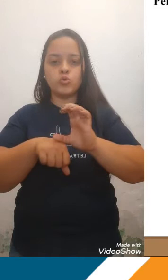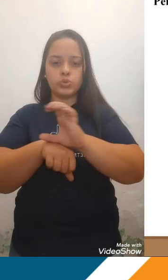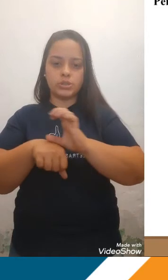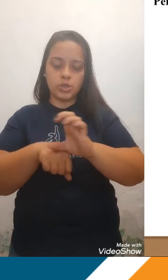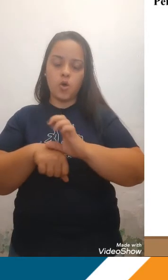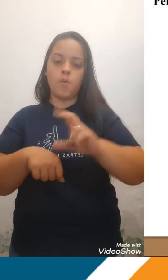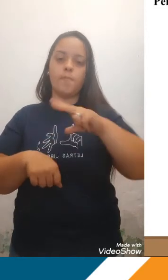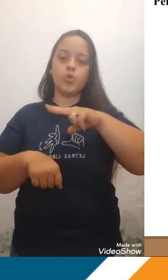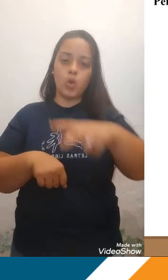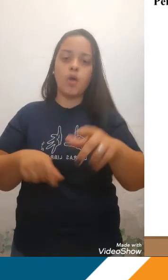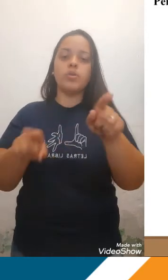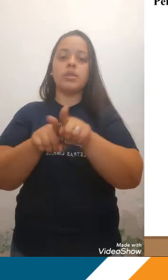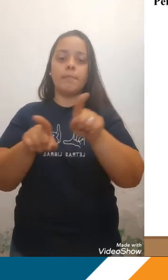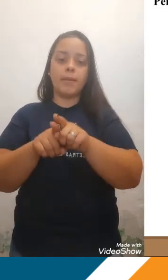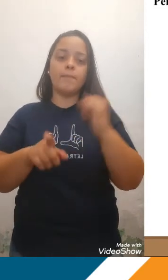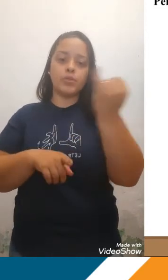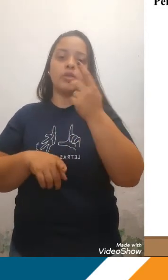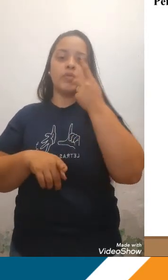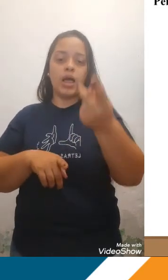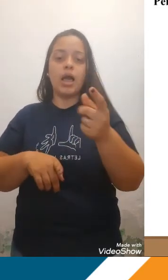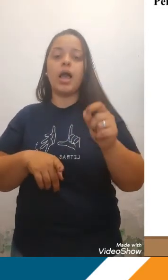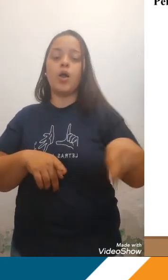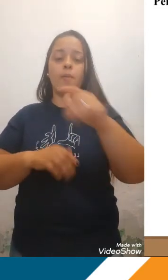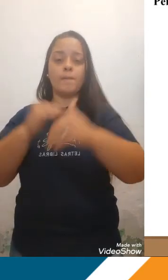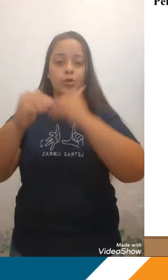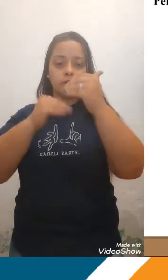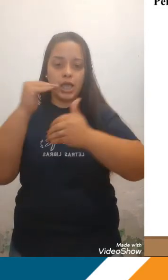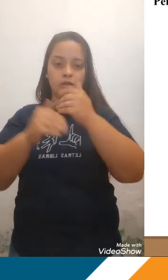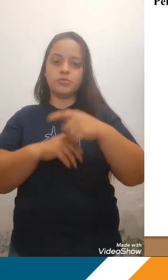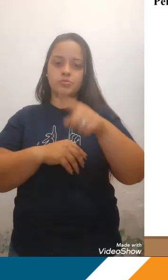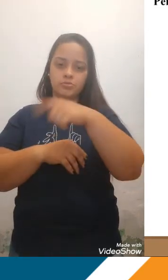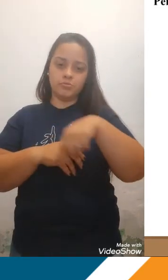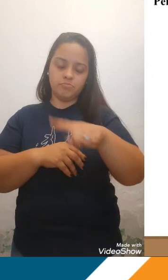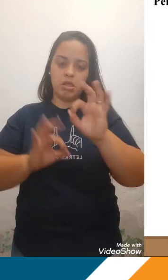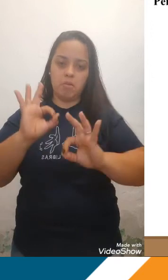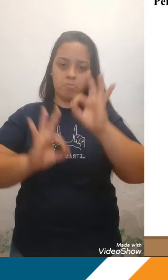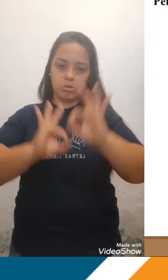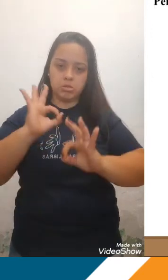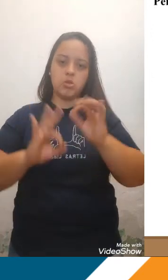para Portugal, e também é importante falar que nesse processo de elaboração